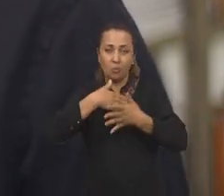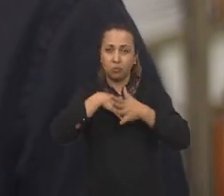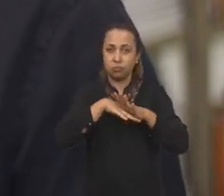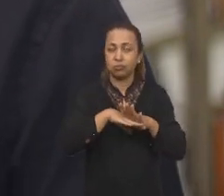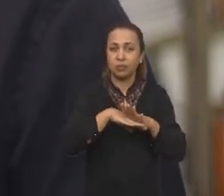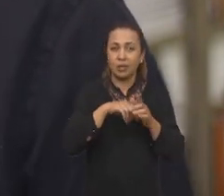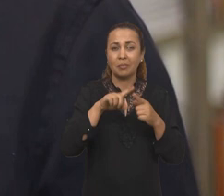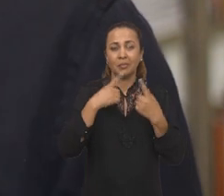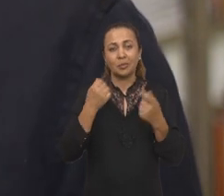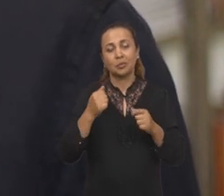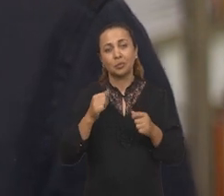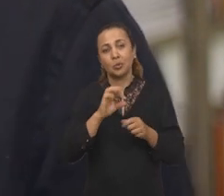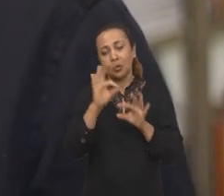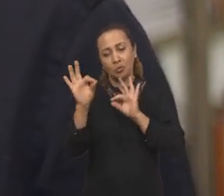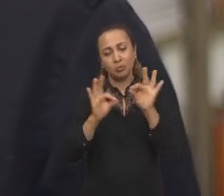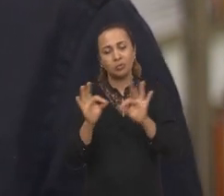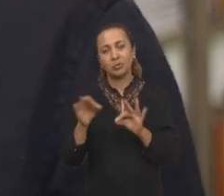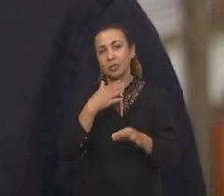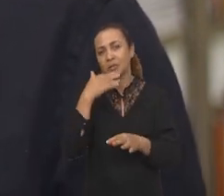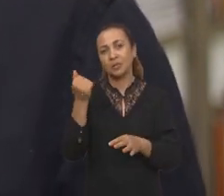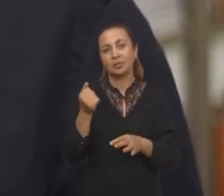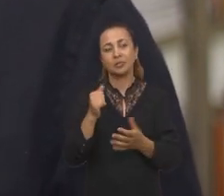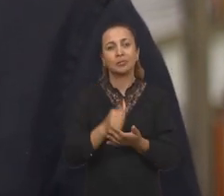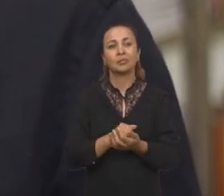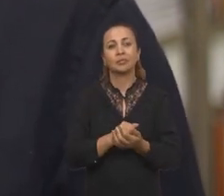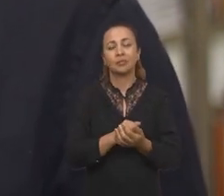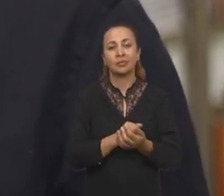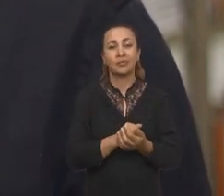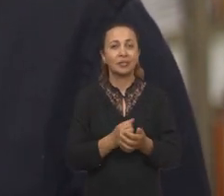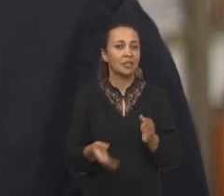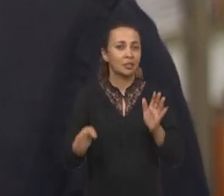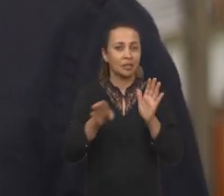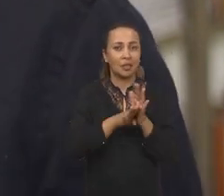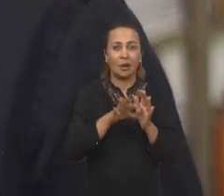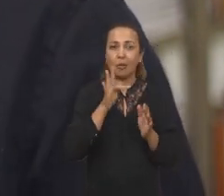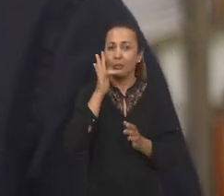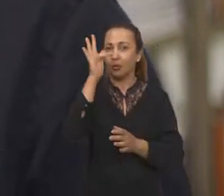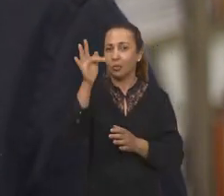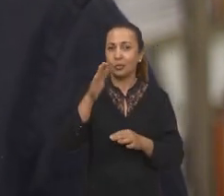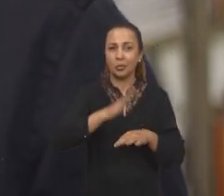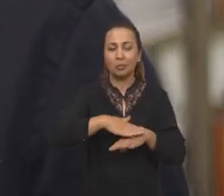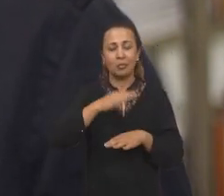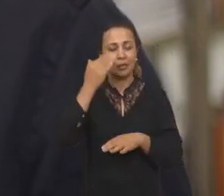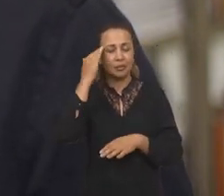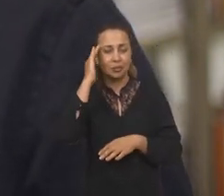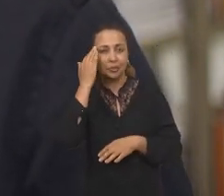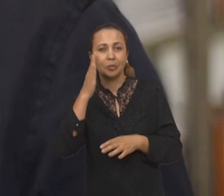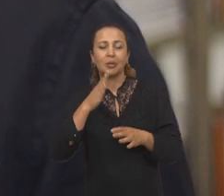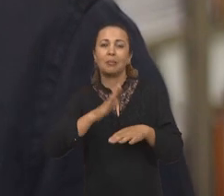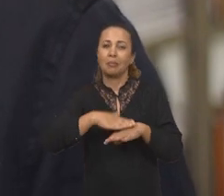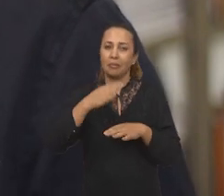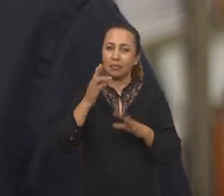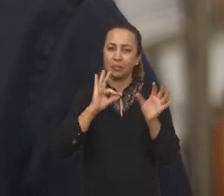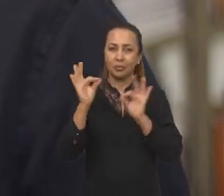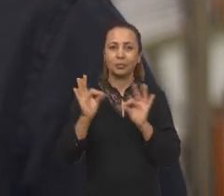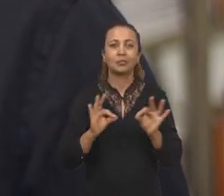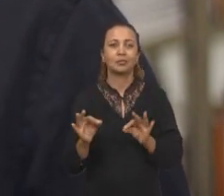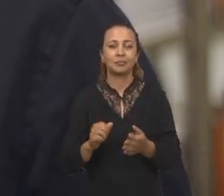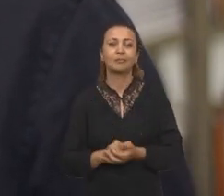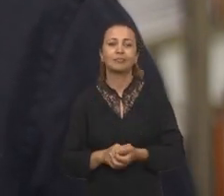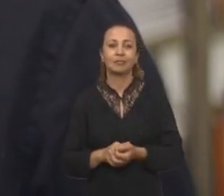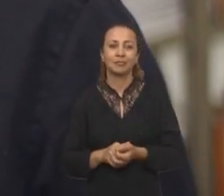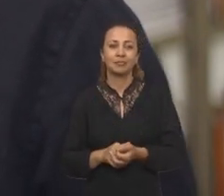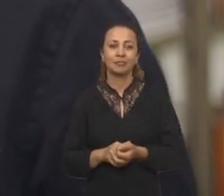acumulada a gente pode ser organizar melhor e visitar e chegar o futuro de uma forma mais consciente mais organizada